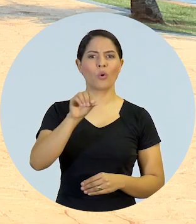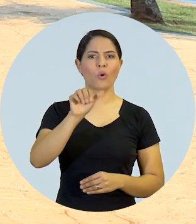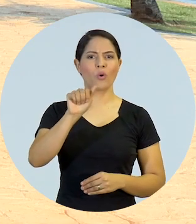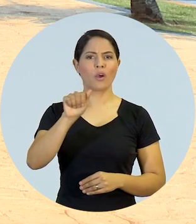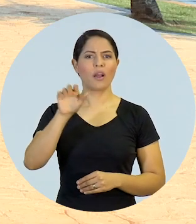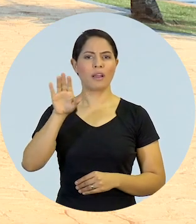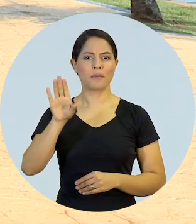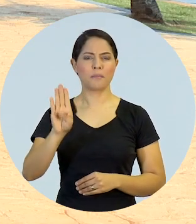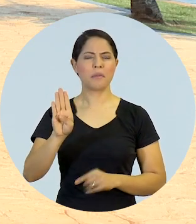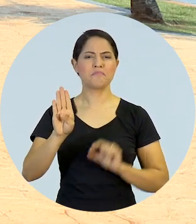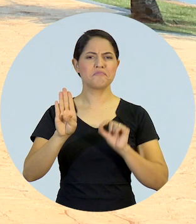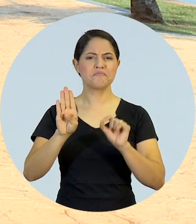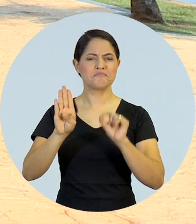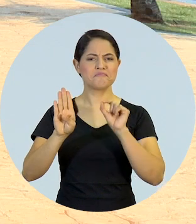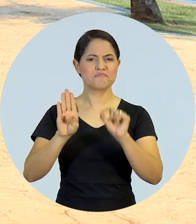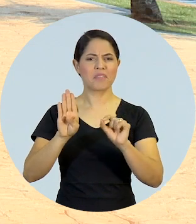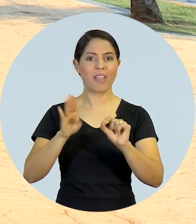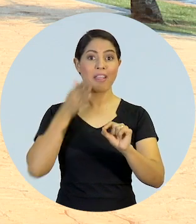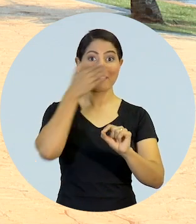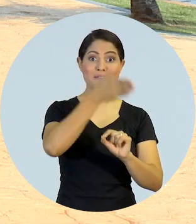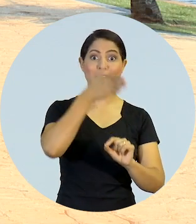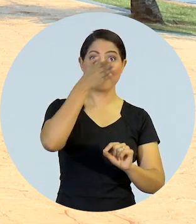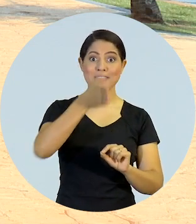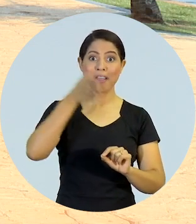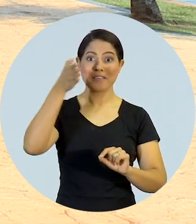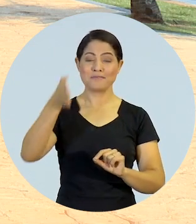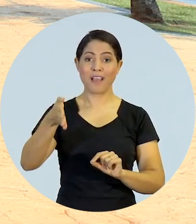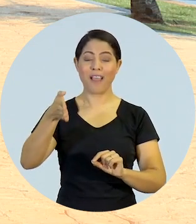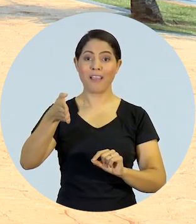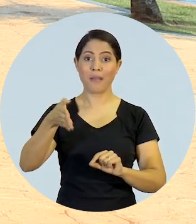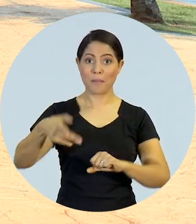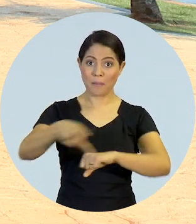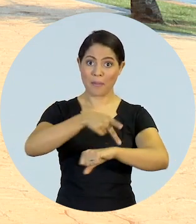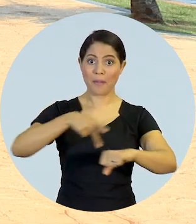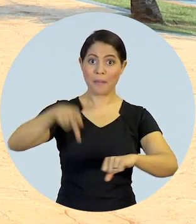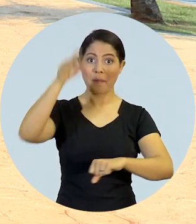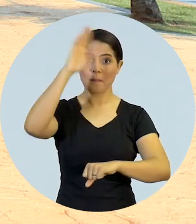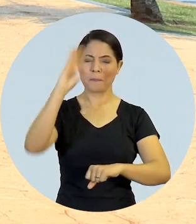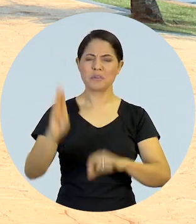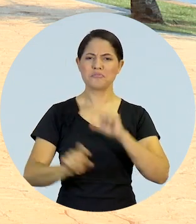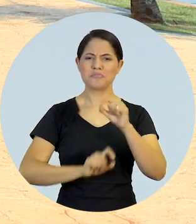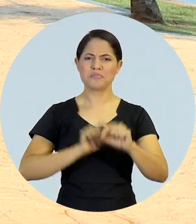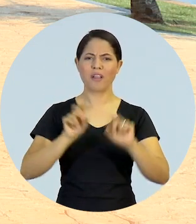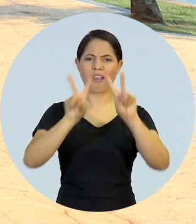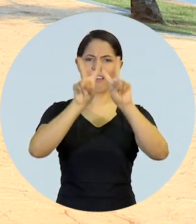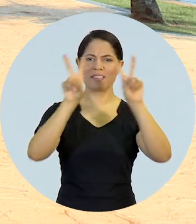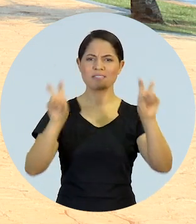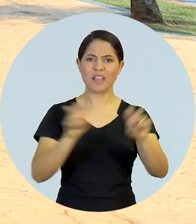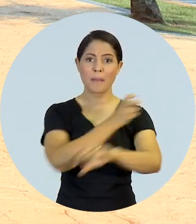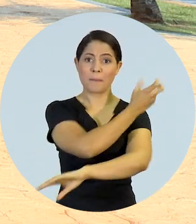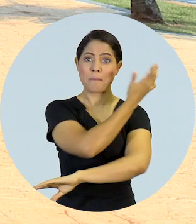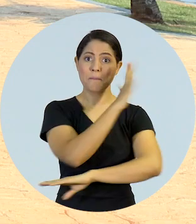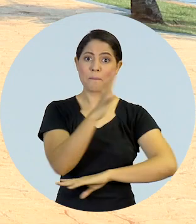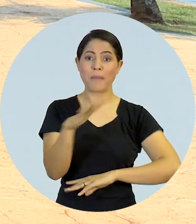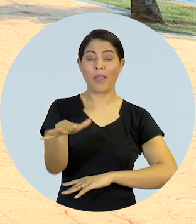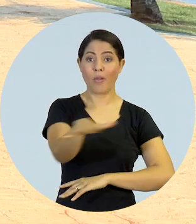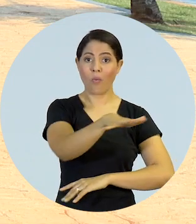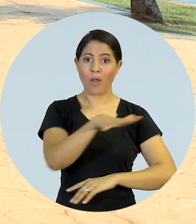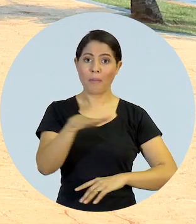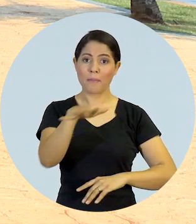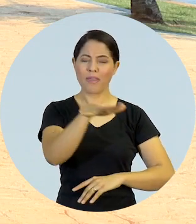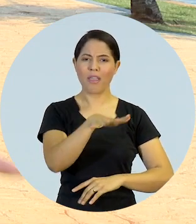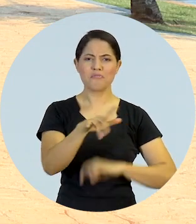A Ordem dos Advogados do Brasil continua percorrendo o país com a Caravana do Meio Ambiente. O tema central